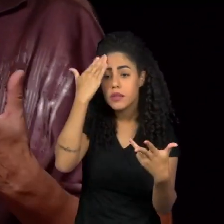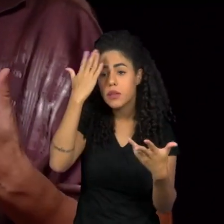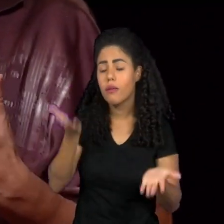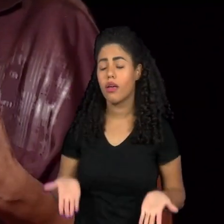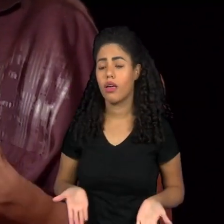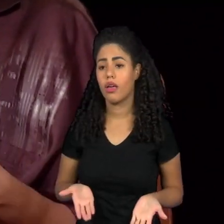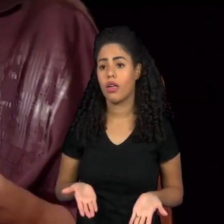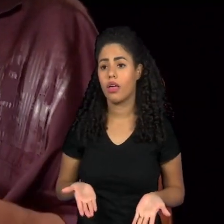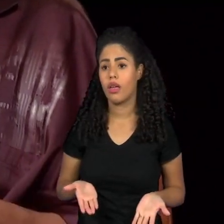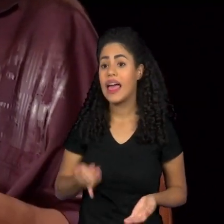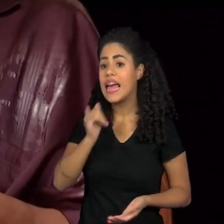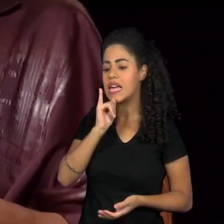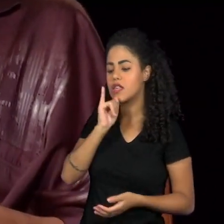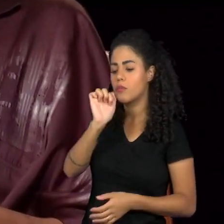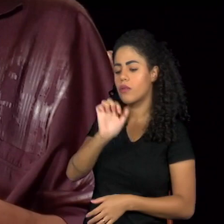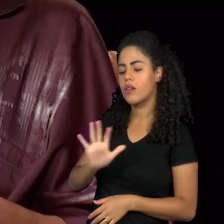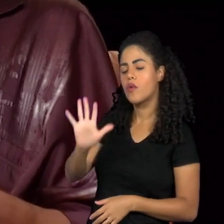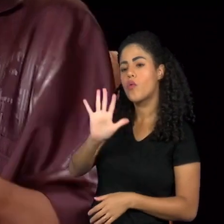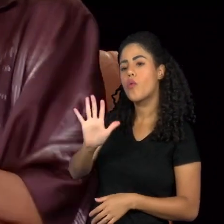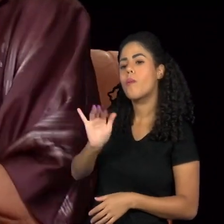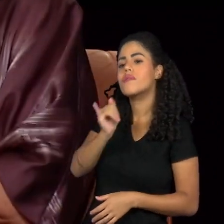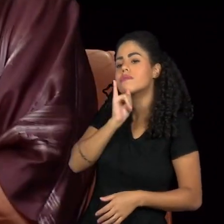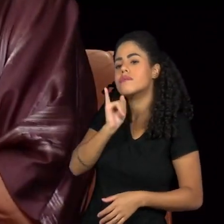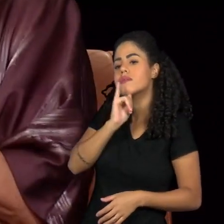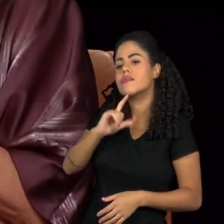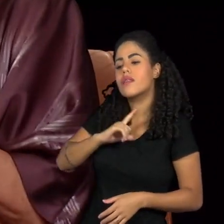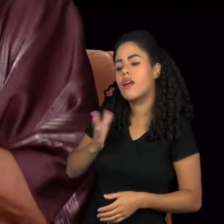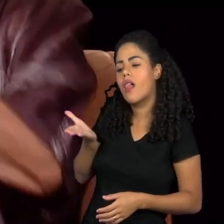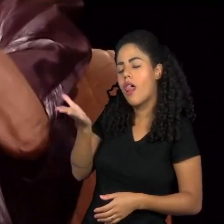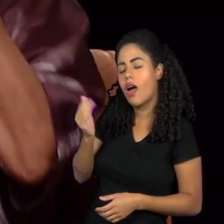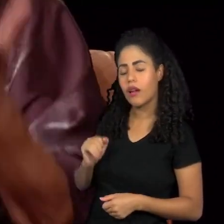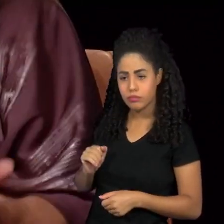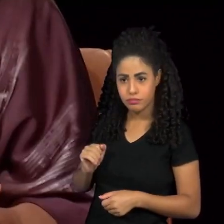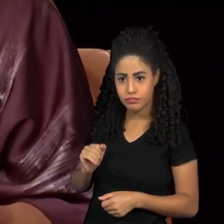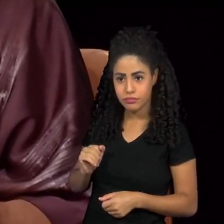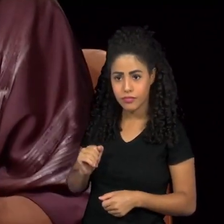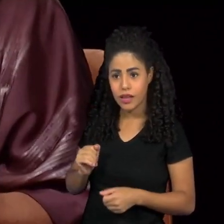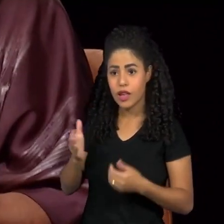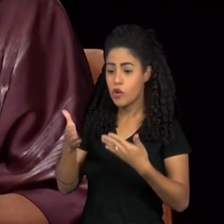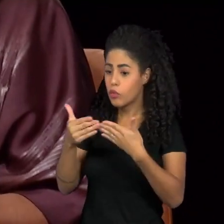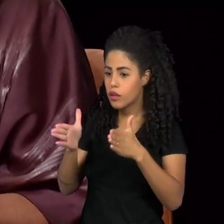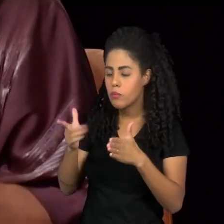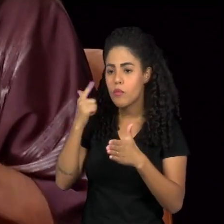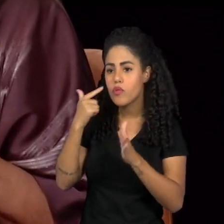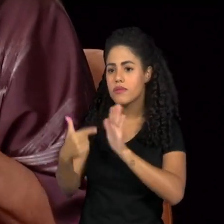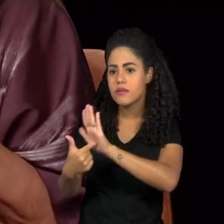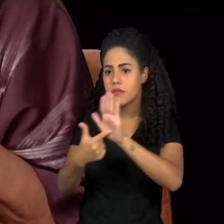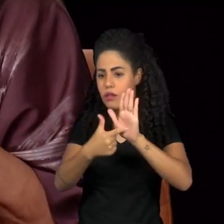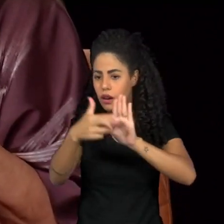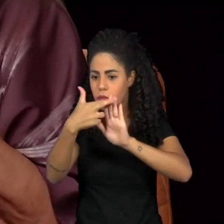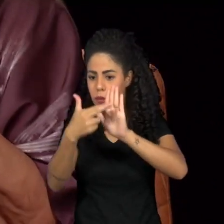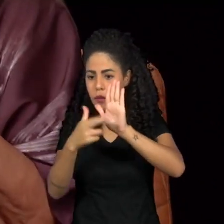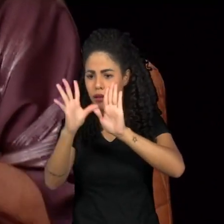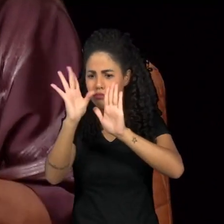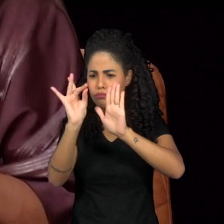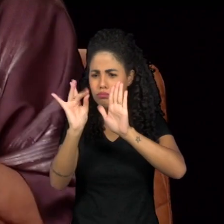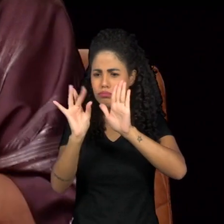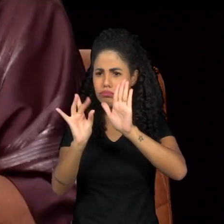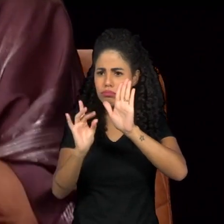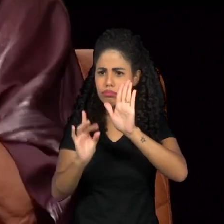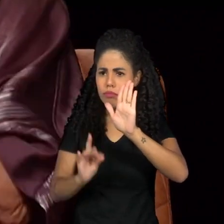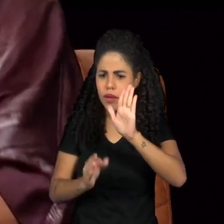por exemplo, existe a experiência de que, abrindo essa caixa preta, você